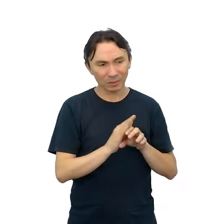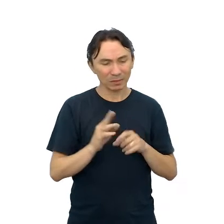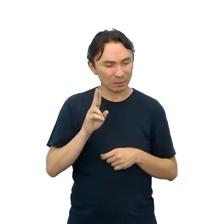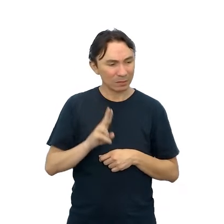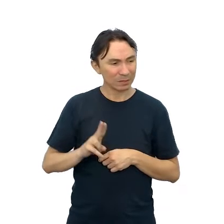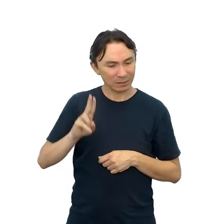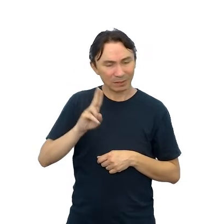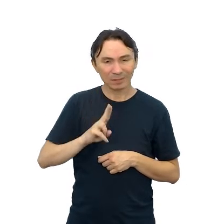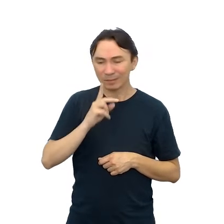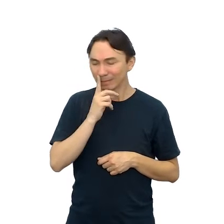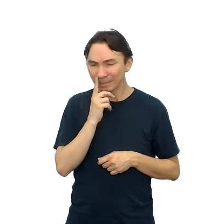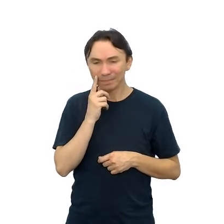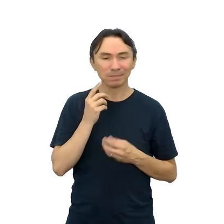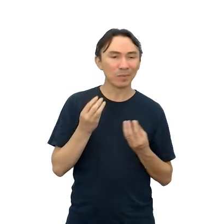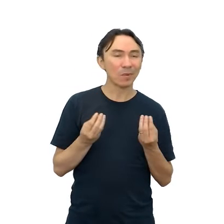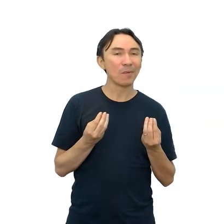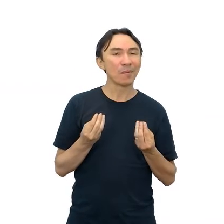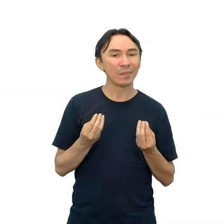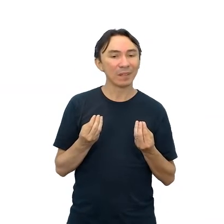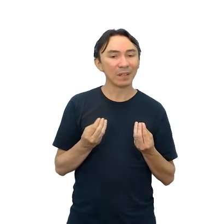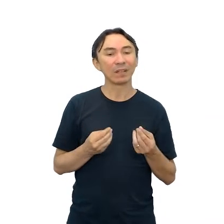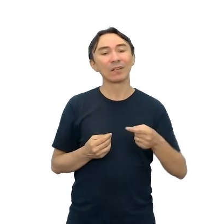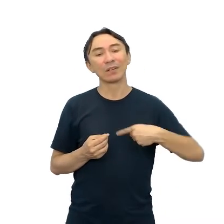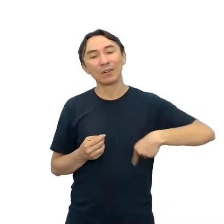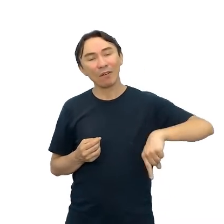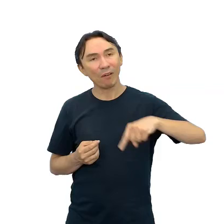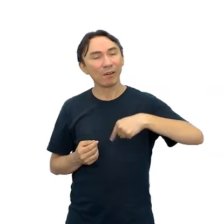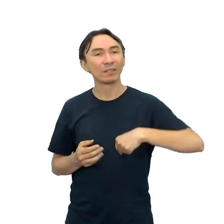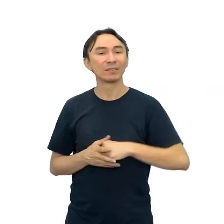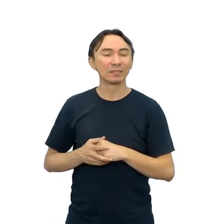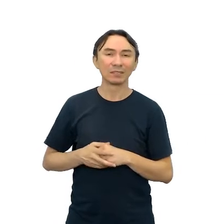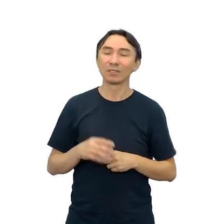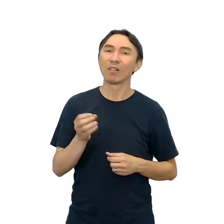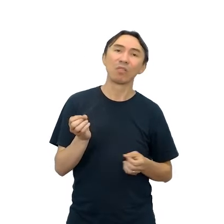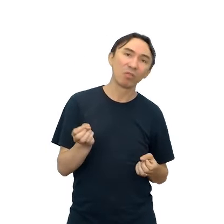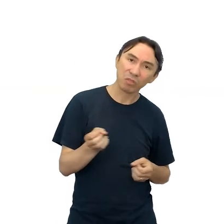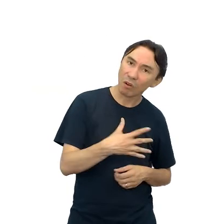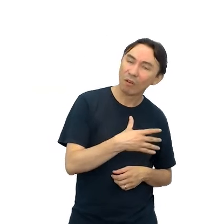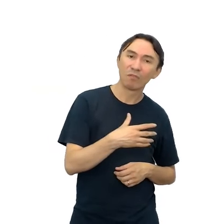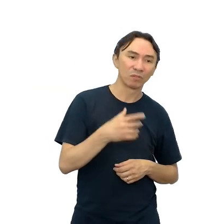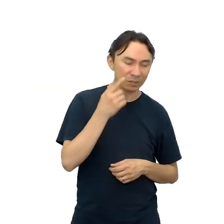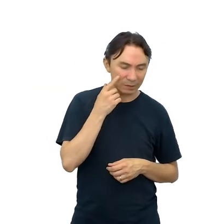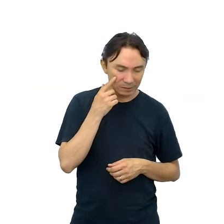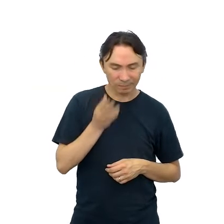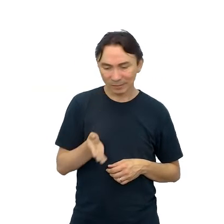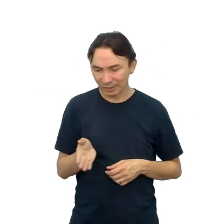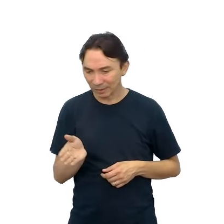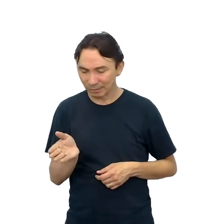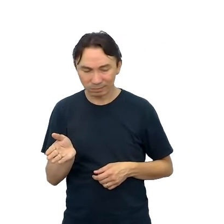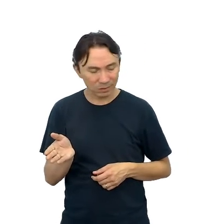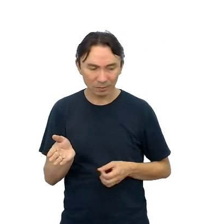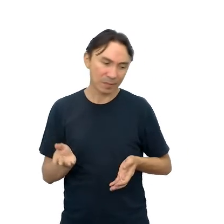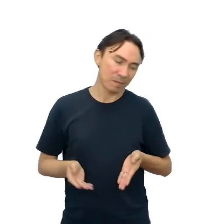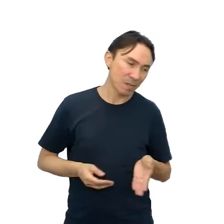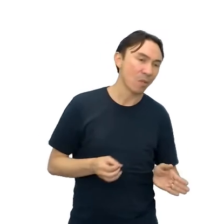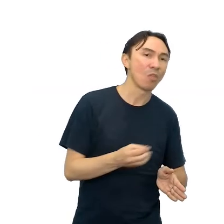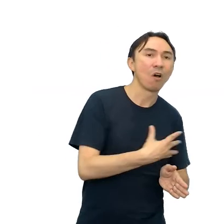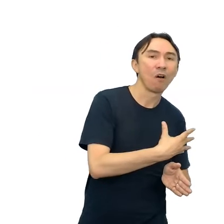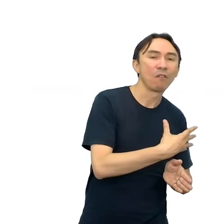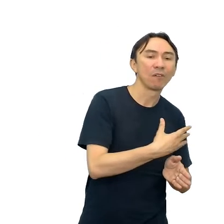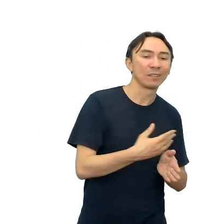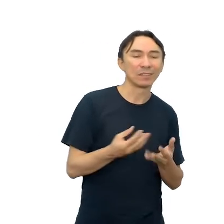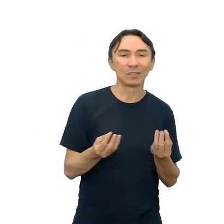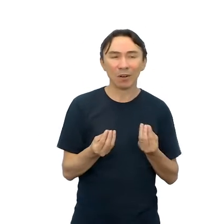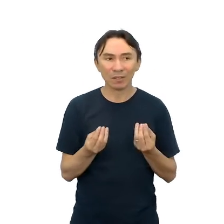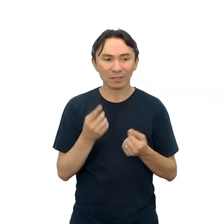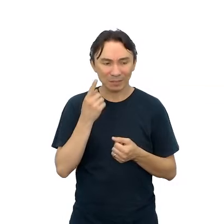nós possamos determinar novos caminhos, outros caminhos, né, para que nós possamos